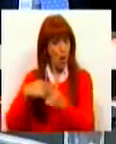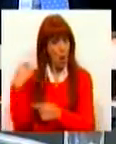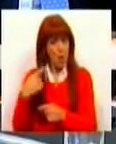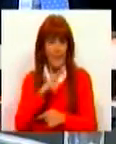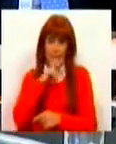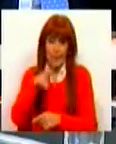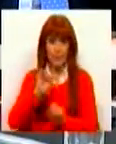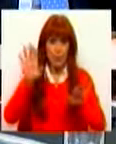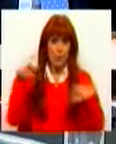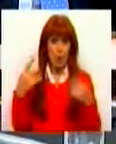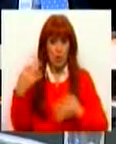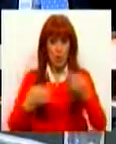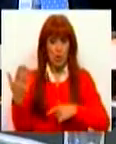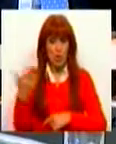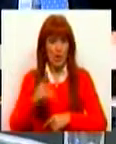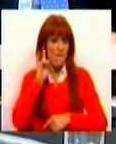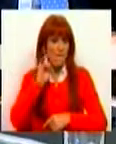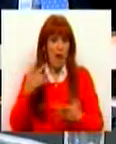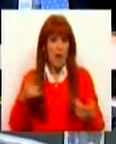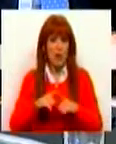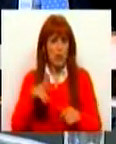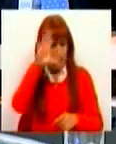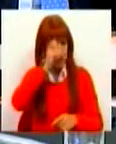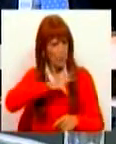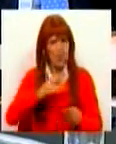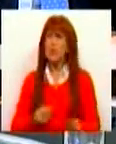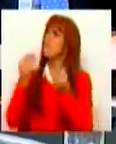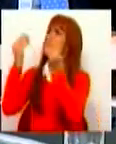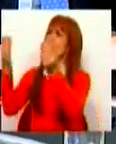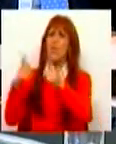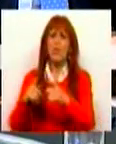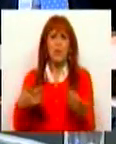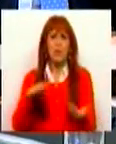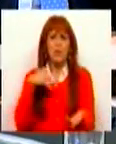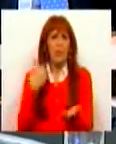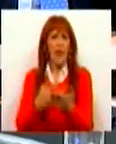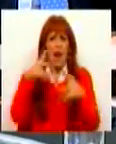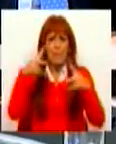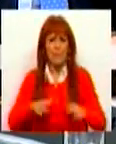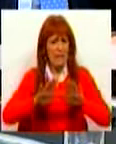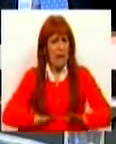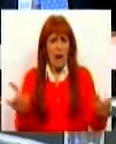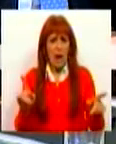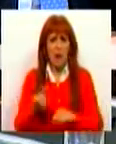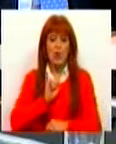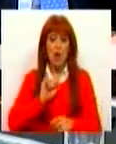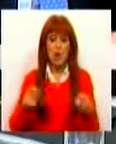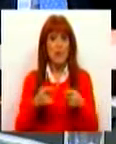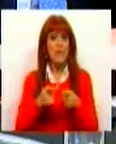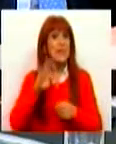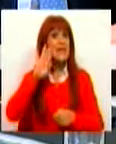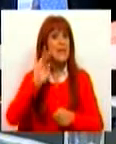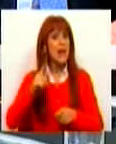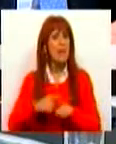única reação possível e juridicamente válida por parte do governo português não ter efeitos suspensivos, os nossos vizinhos